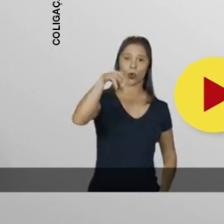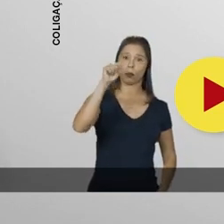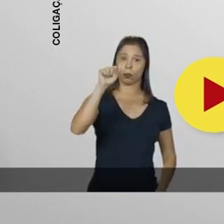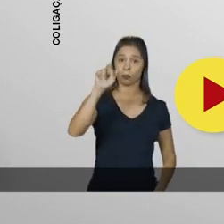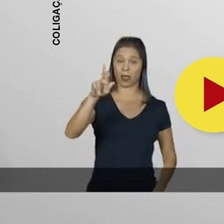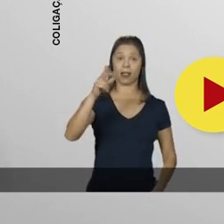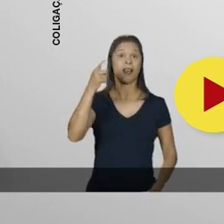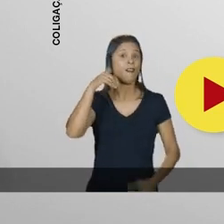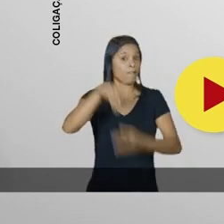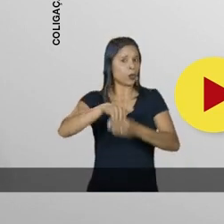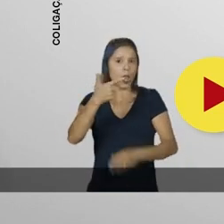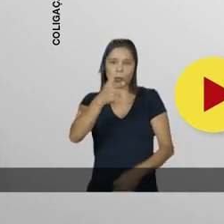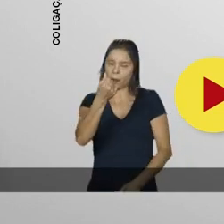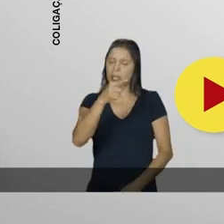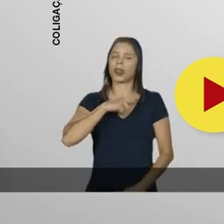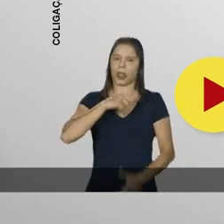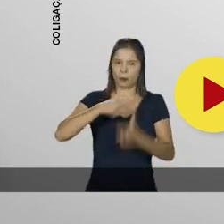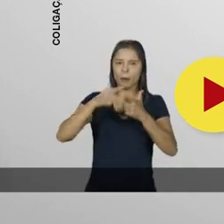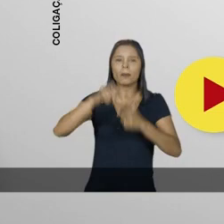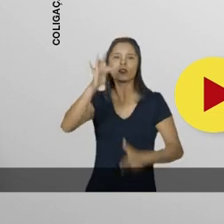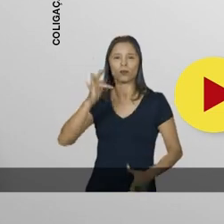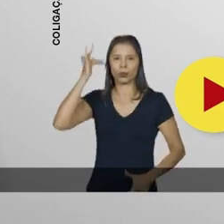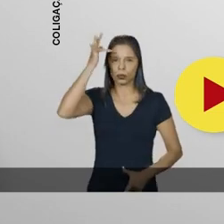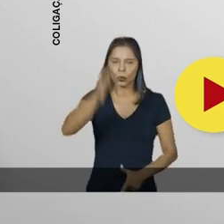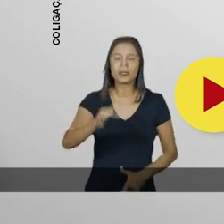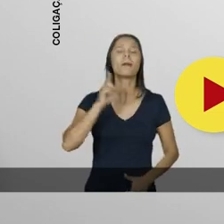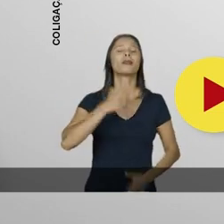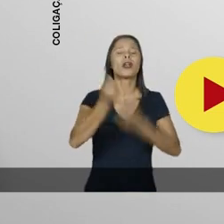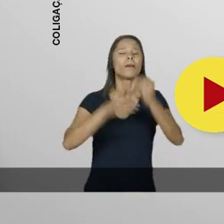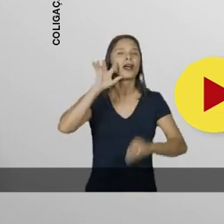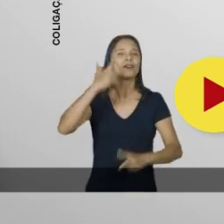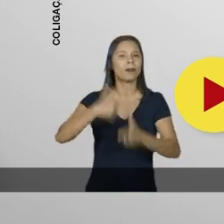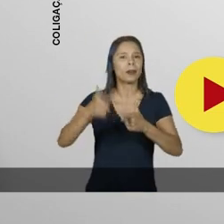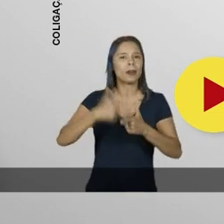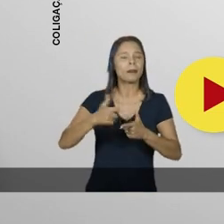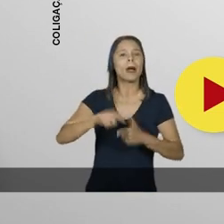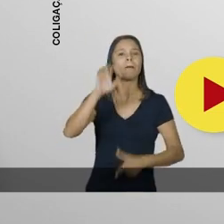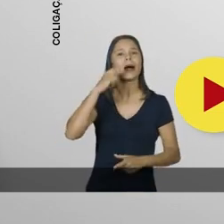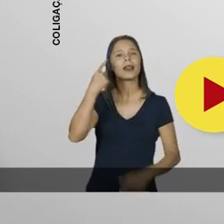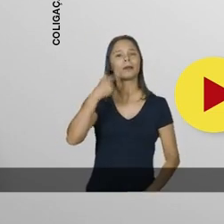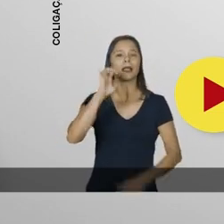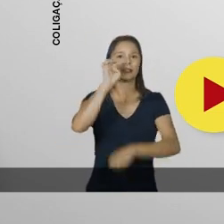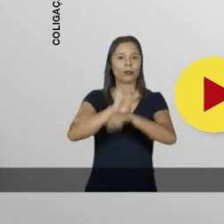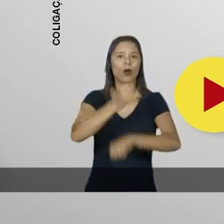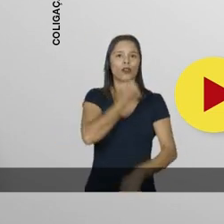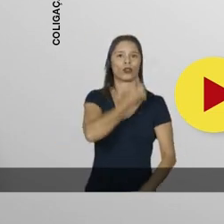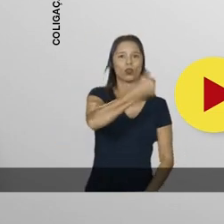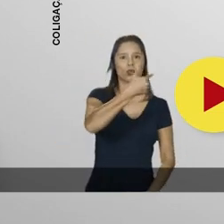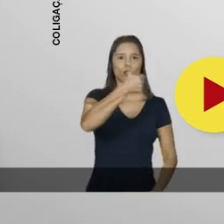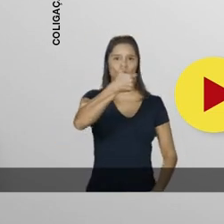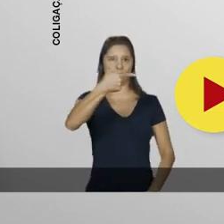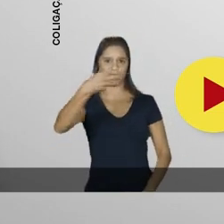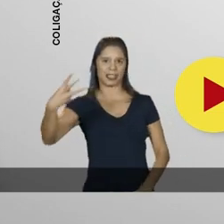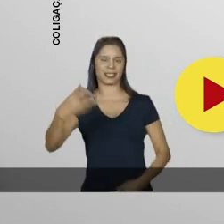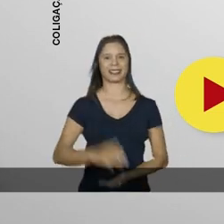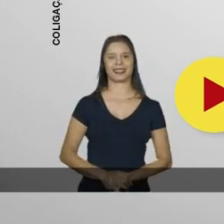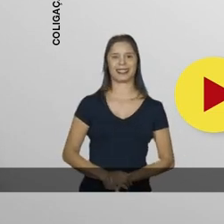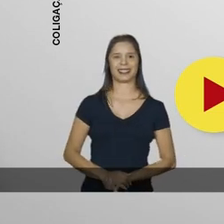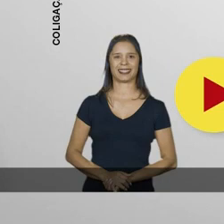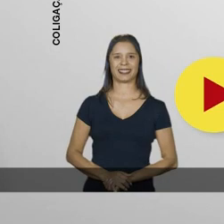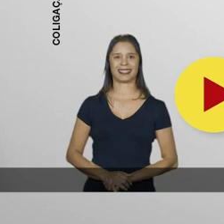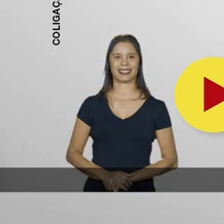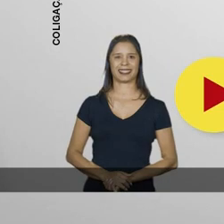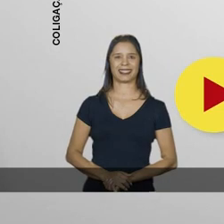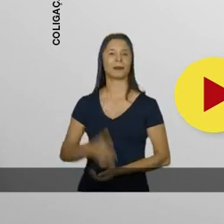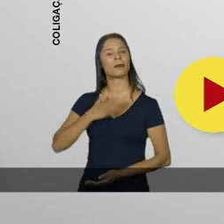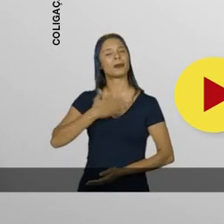chicodiniz.com.br. Voto não tem preço, tem consequências. Minas tem jeito. Para deputado estadual, vote